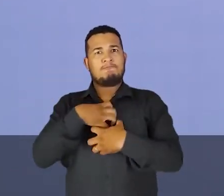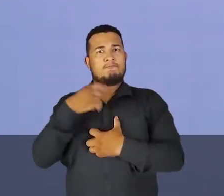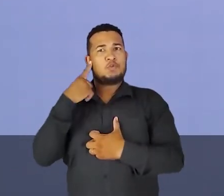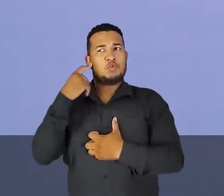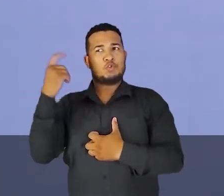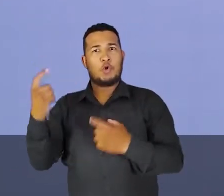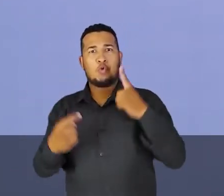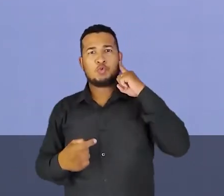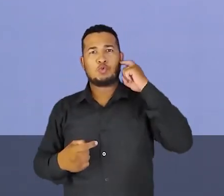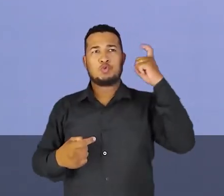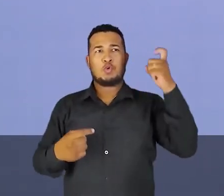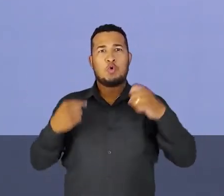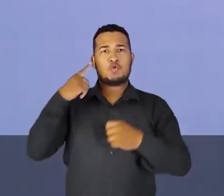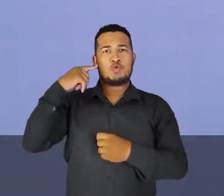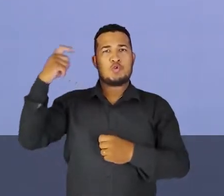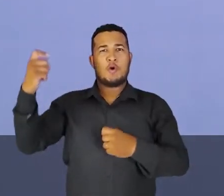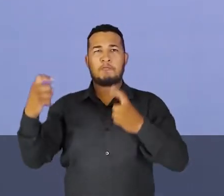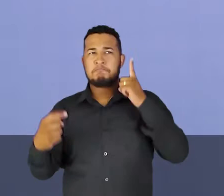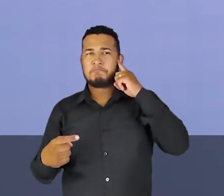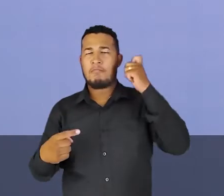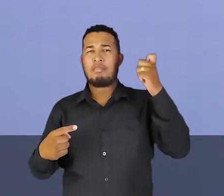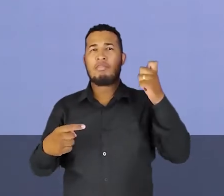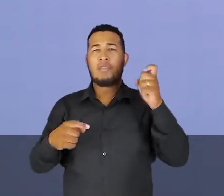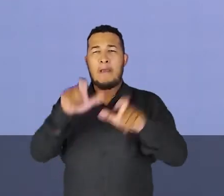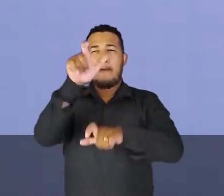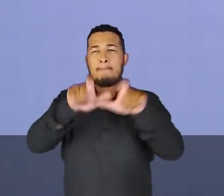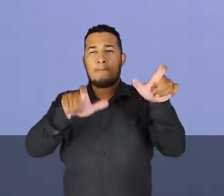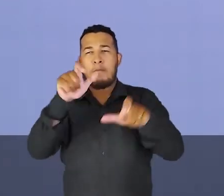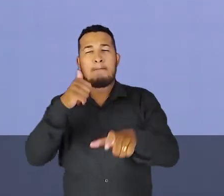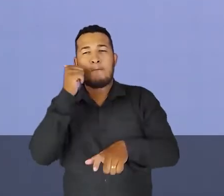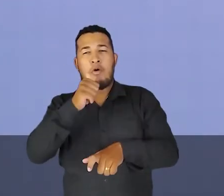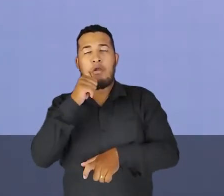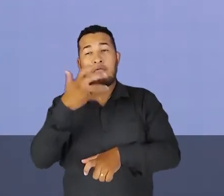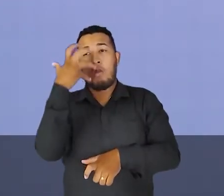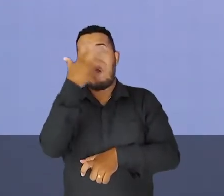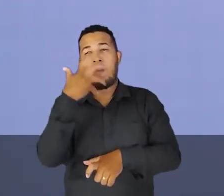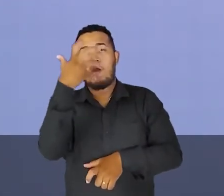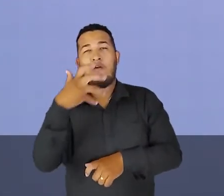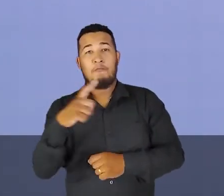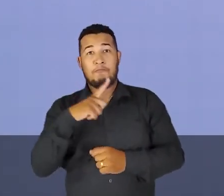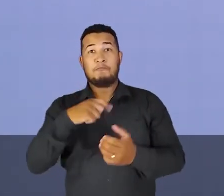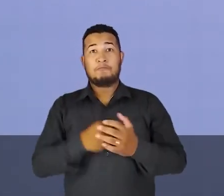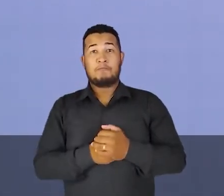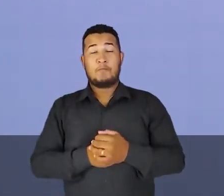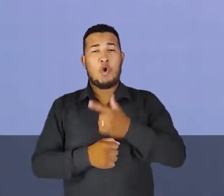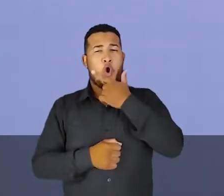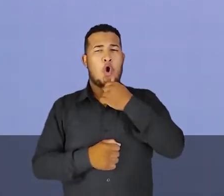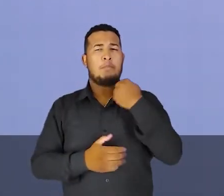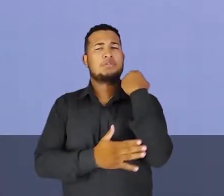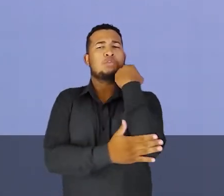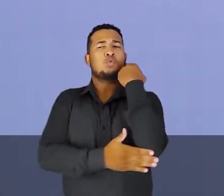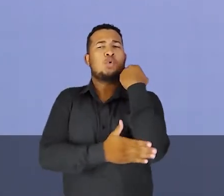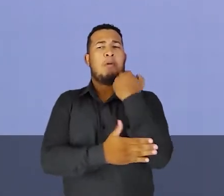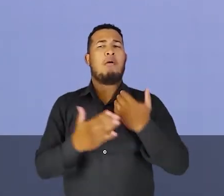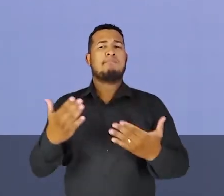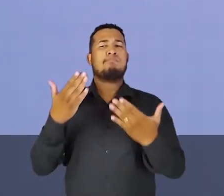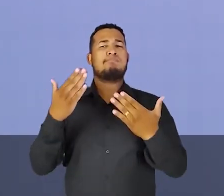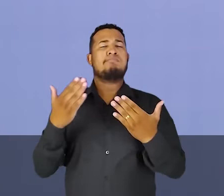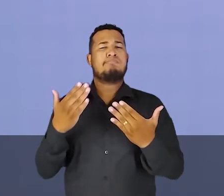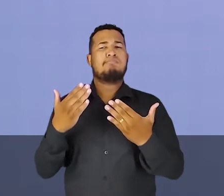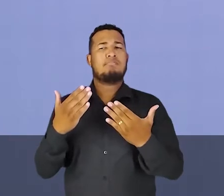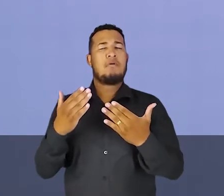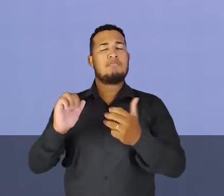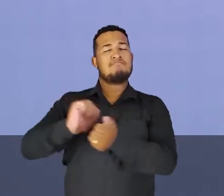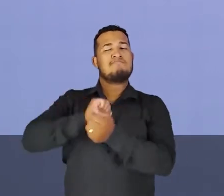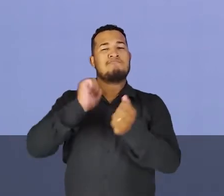produzia sons melódicos que encantavam as mulheres da tribo. Bom, os homens enciumados passaram